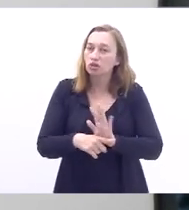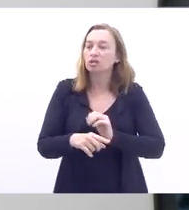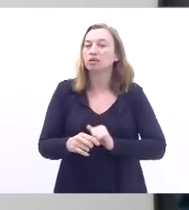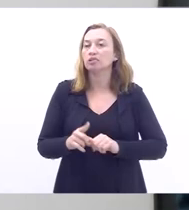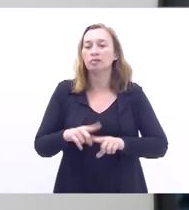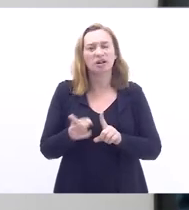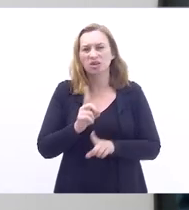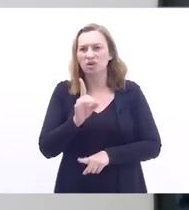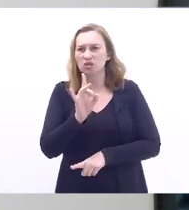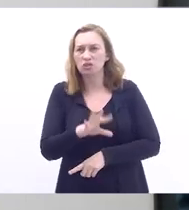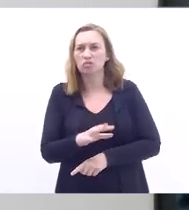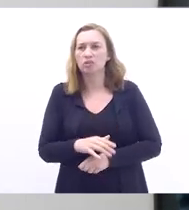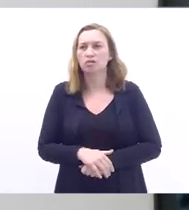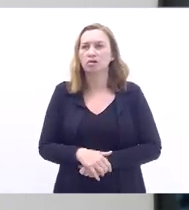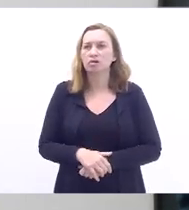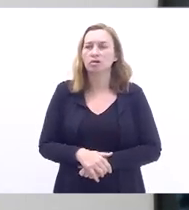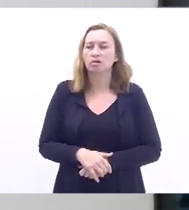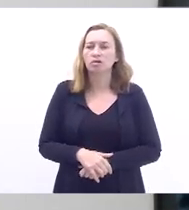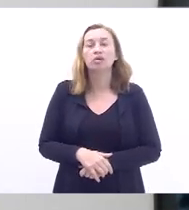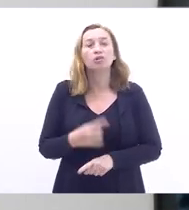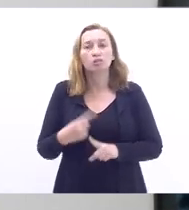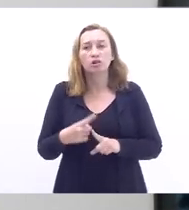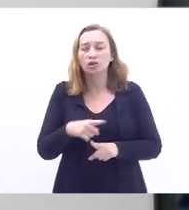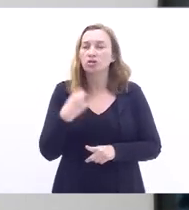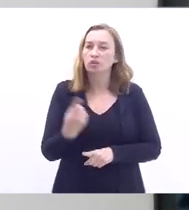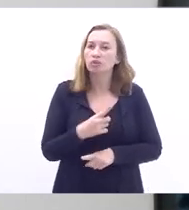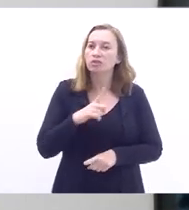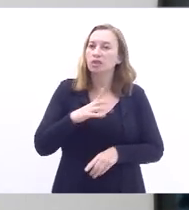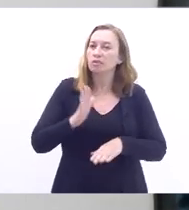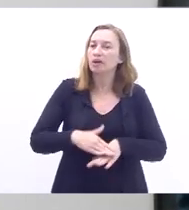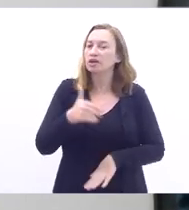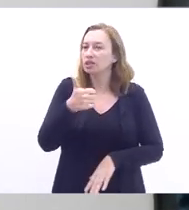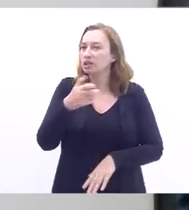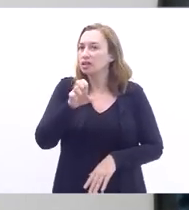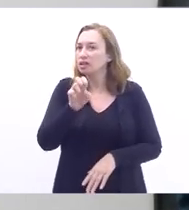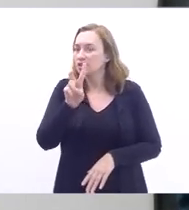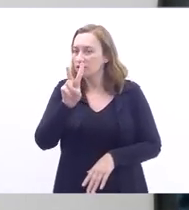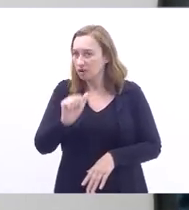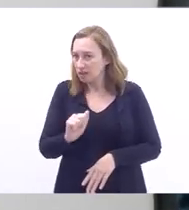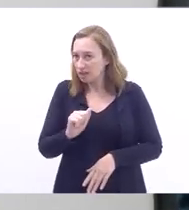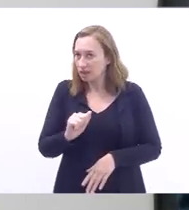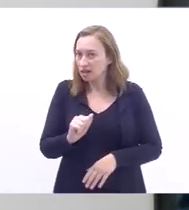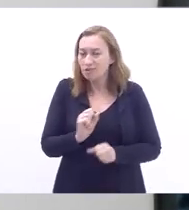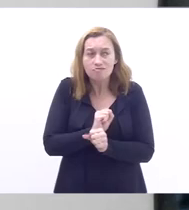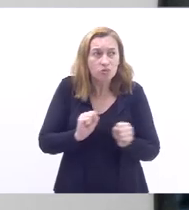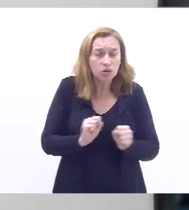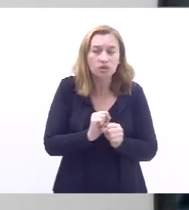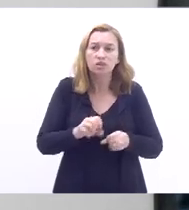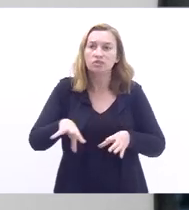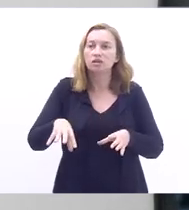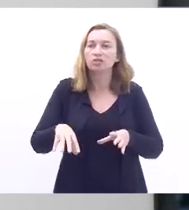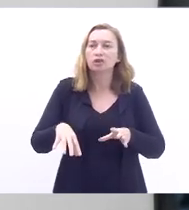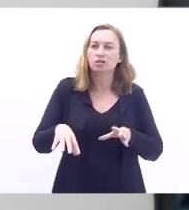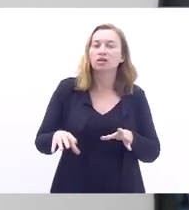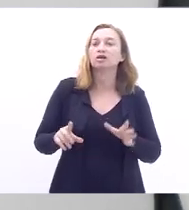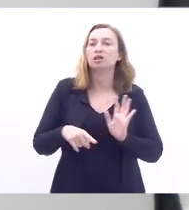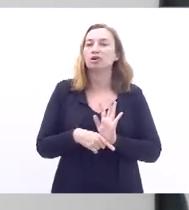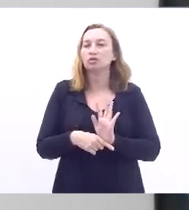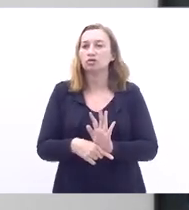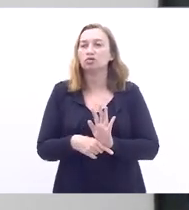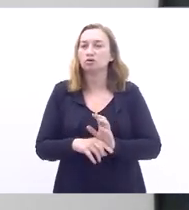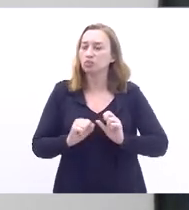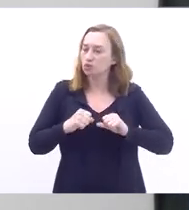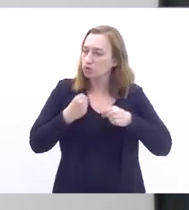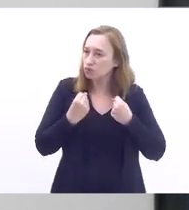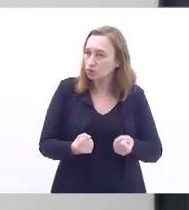mas não é só isso porque noite amor mas é 15 vaga que tava impossível de ser colocada e